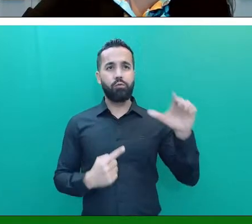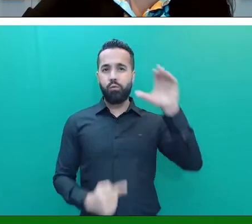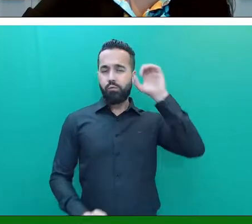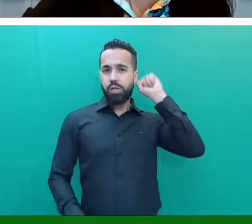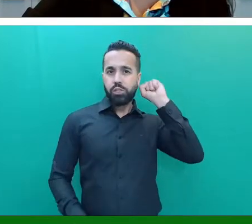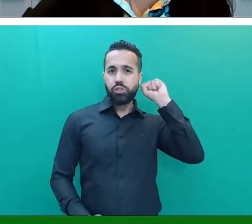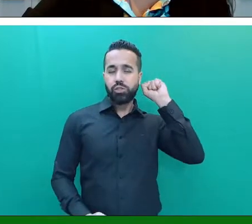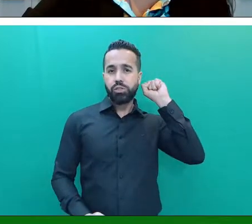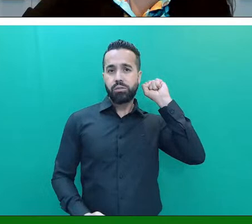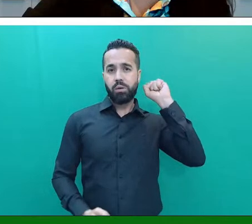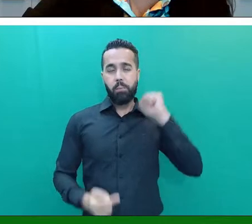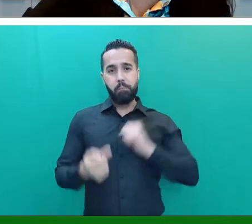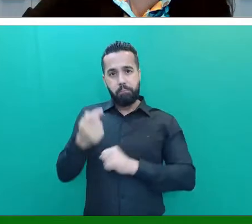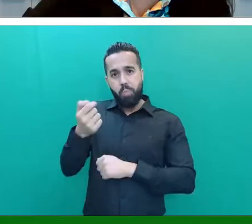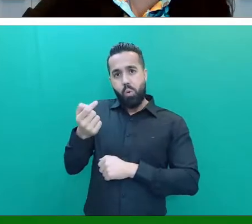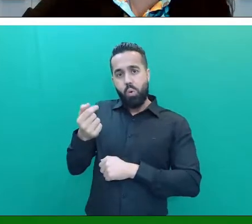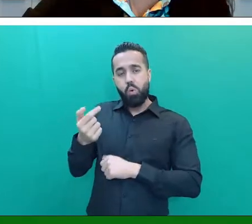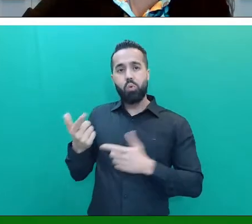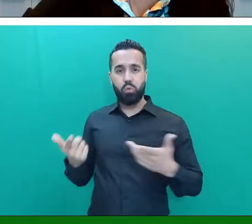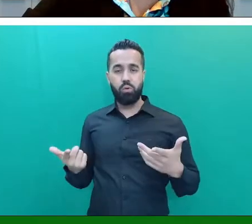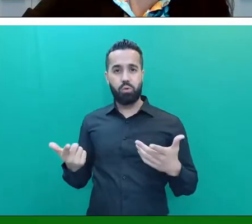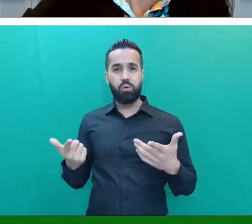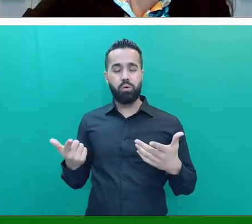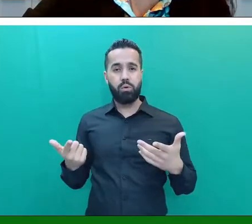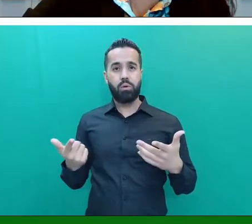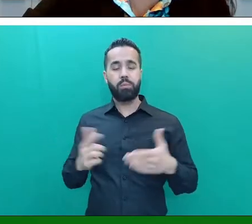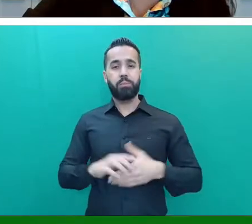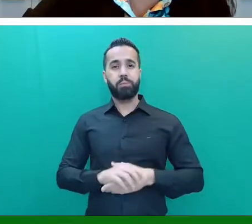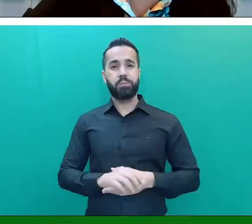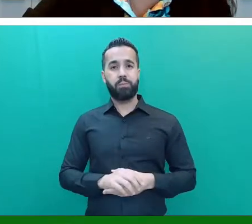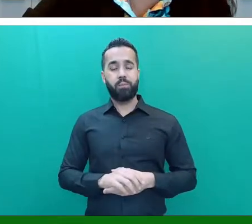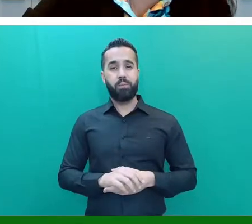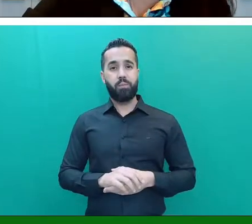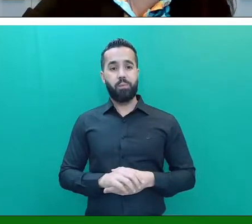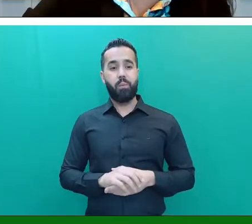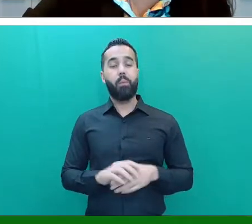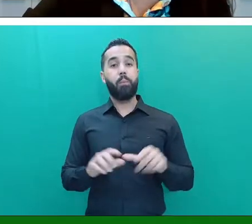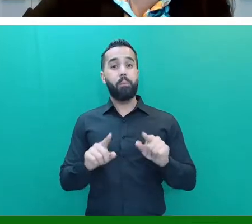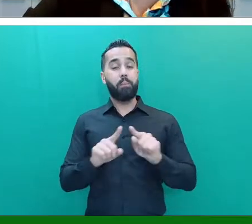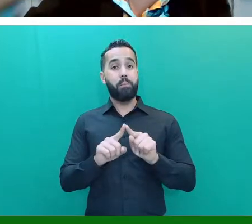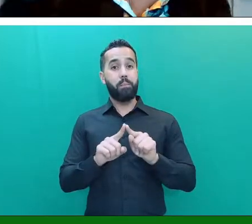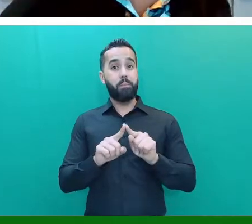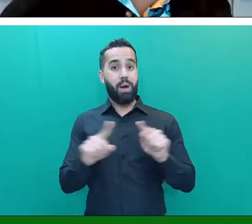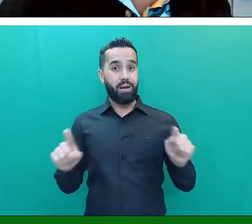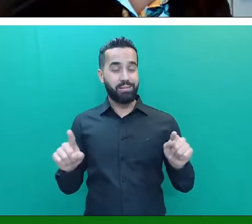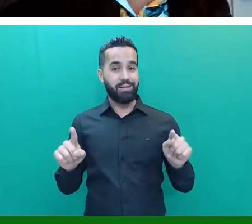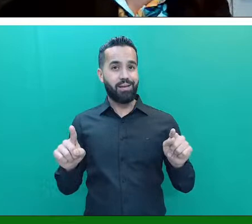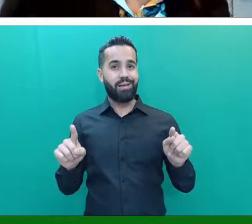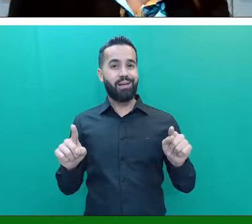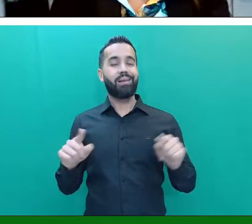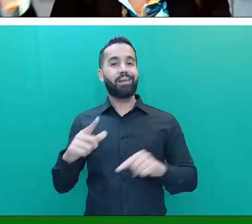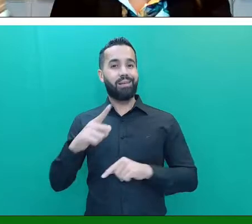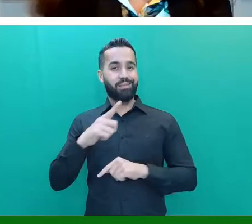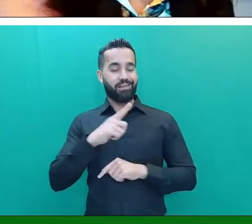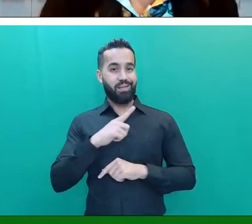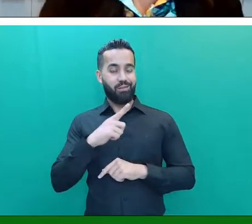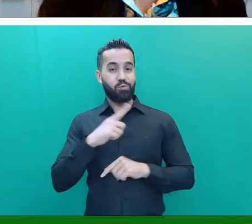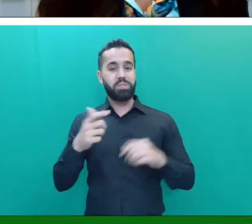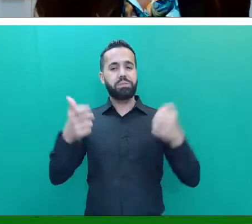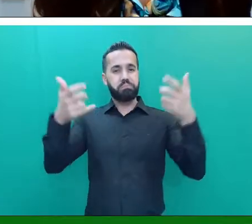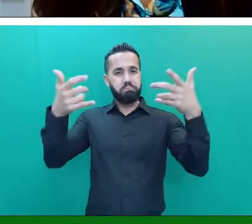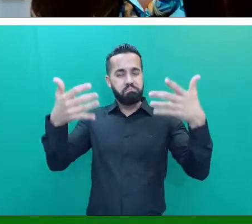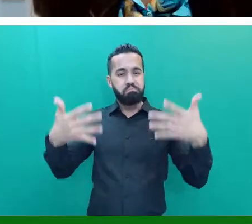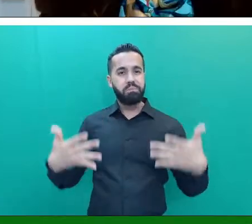De fato, é um grande espinho, não é? Que você tem que lidar com muitas complexidades, e você faz isso muito bem, não é?